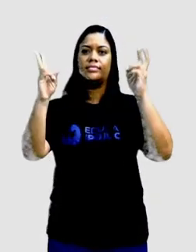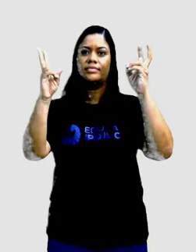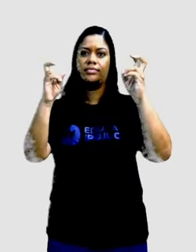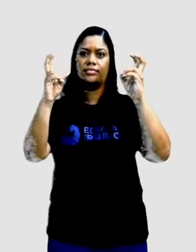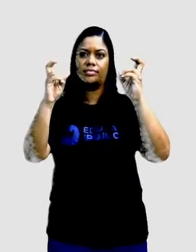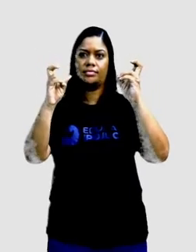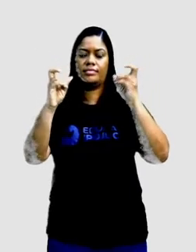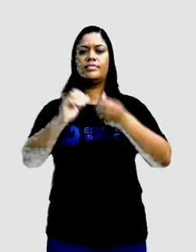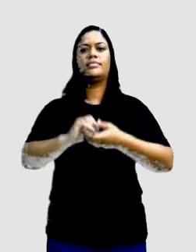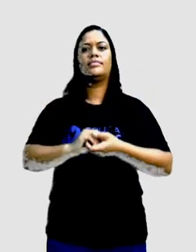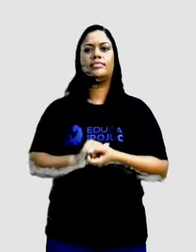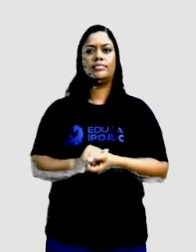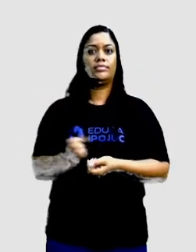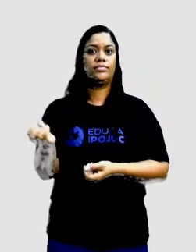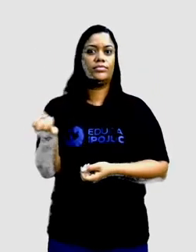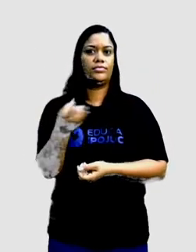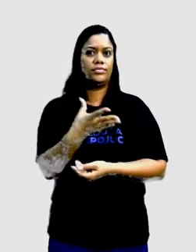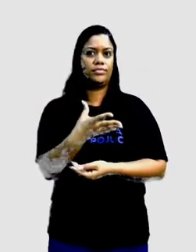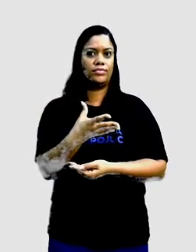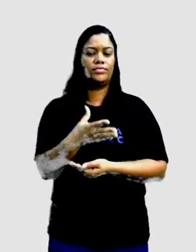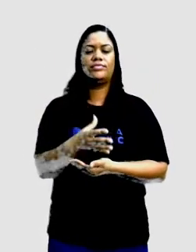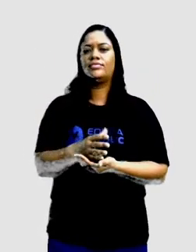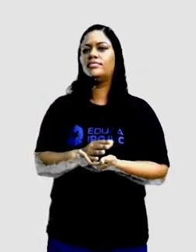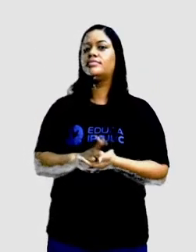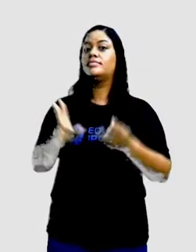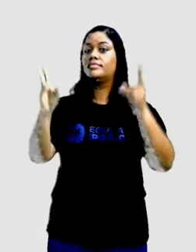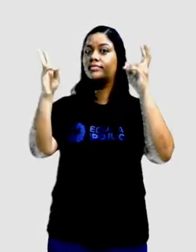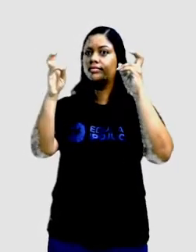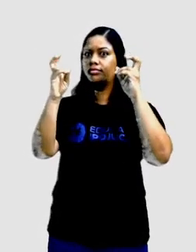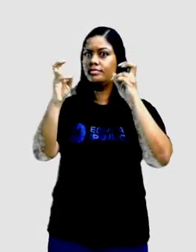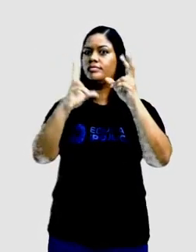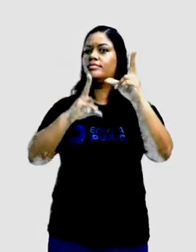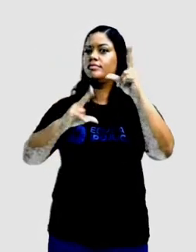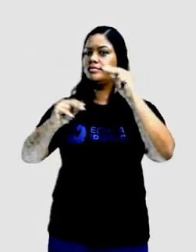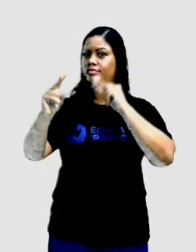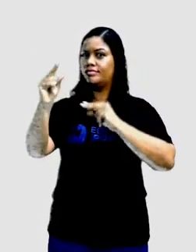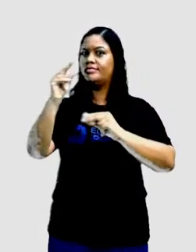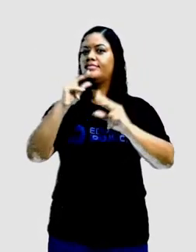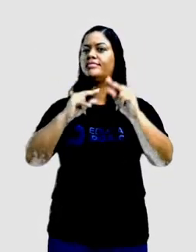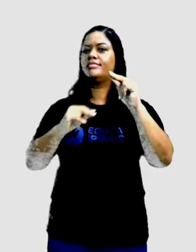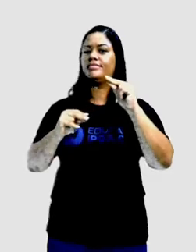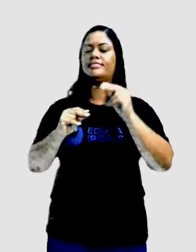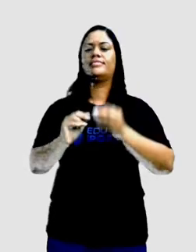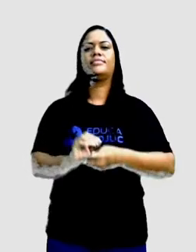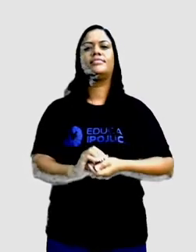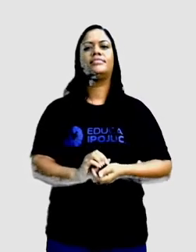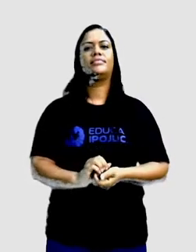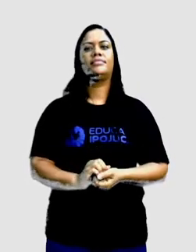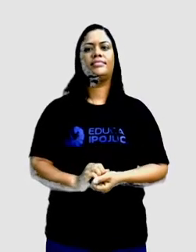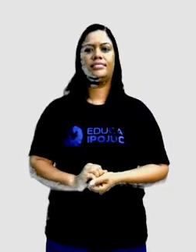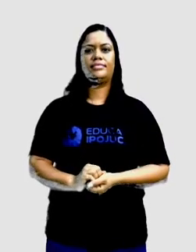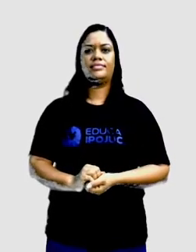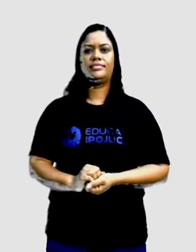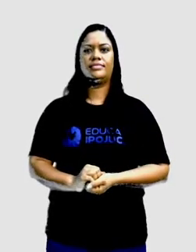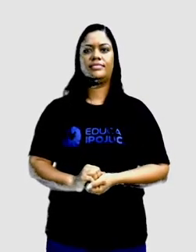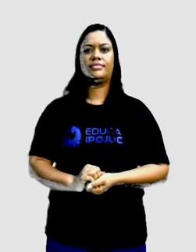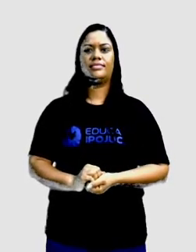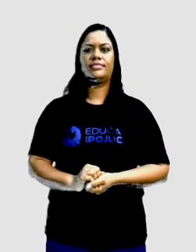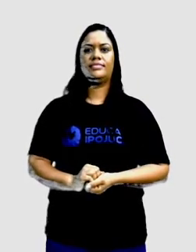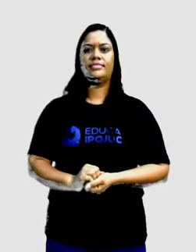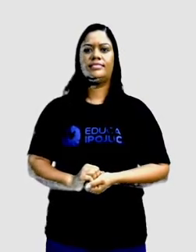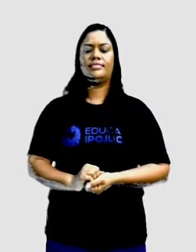temas da atualidade e Como já disse temas polêmicos Ok então e